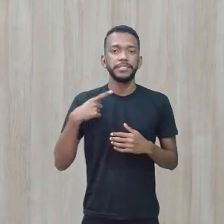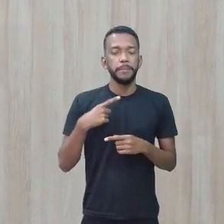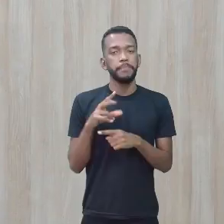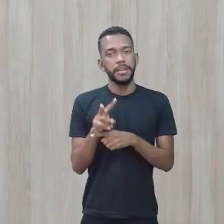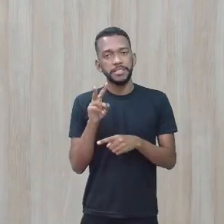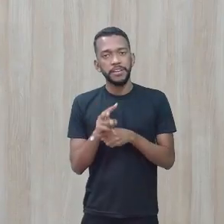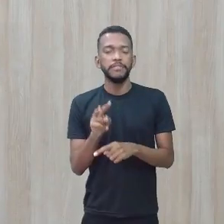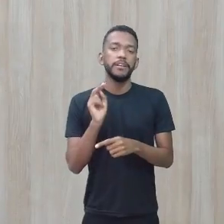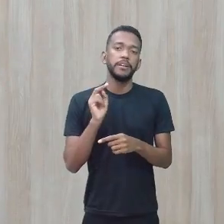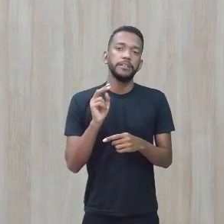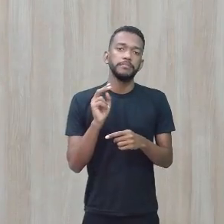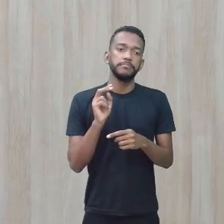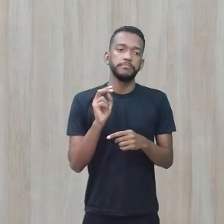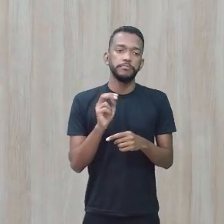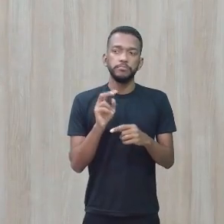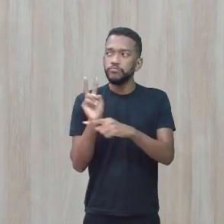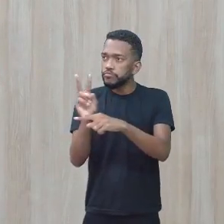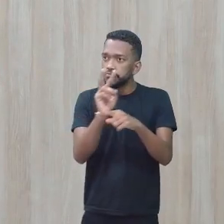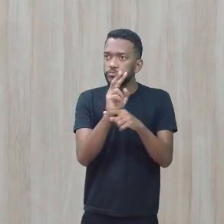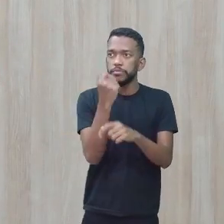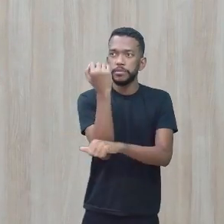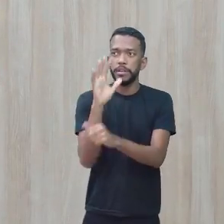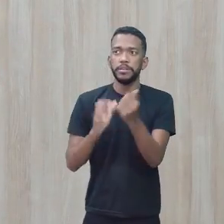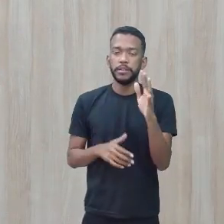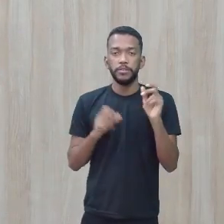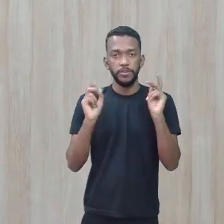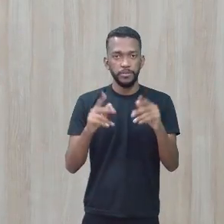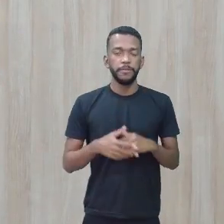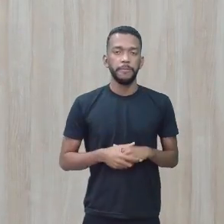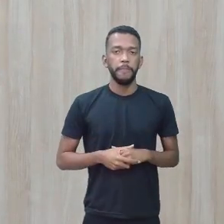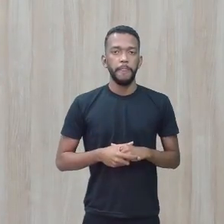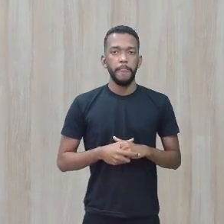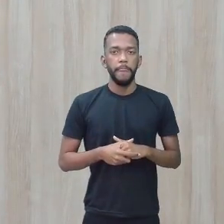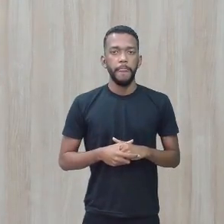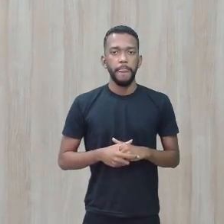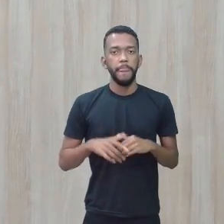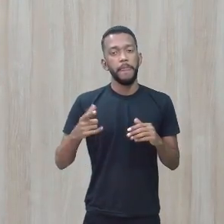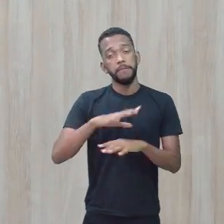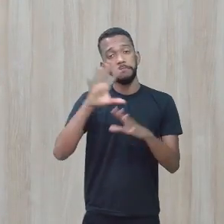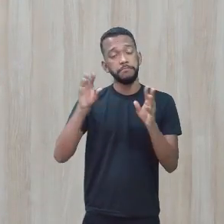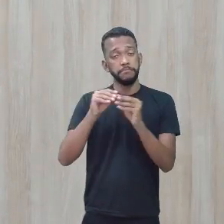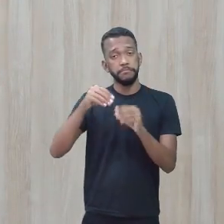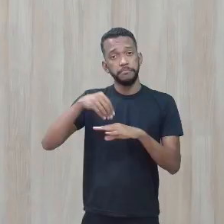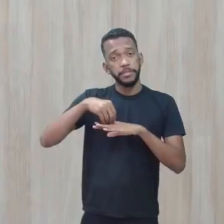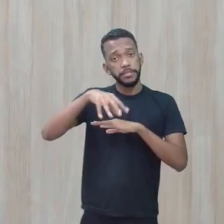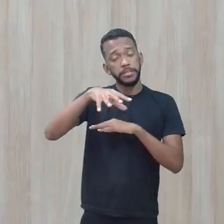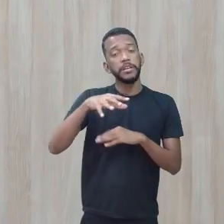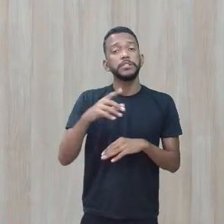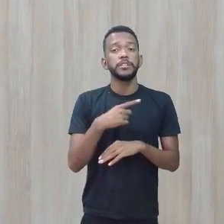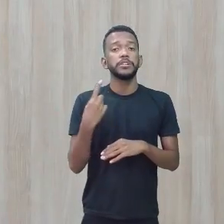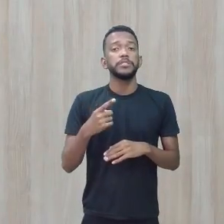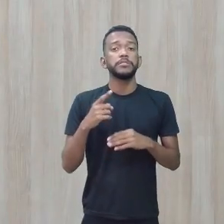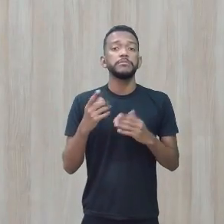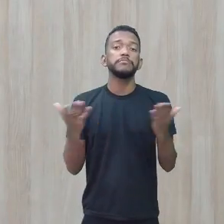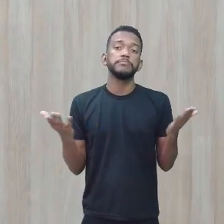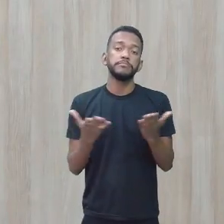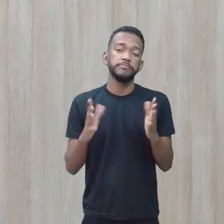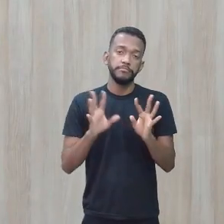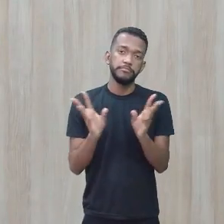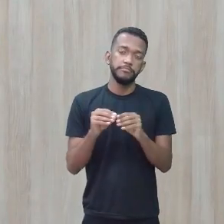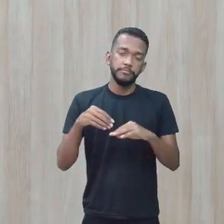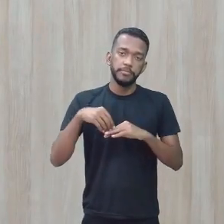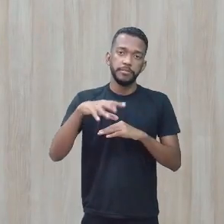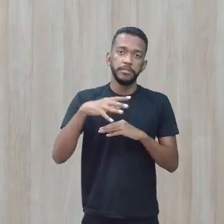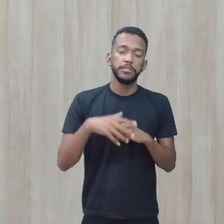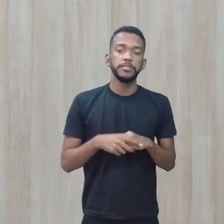conservar toda a natureza, ok? É essa mensagem que a gente deixa aqui